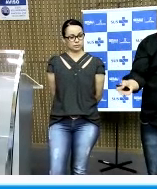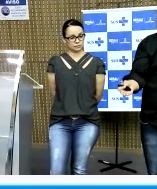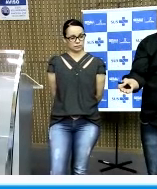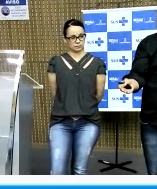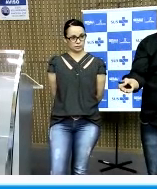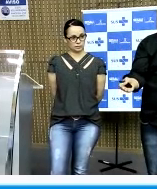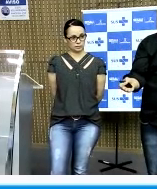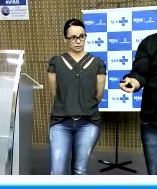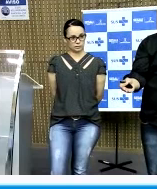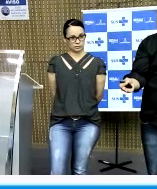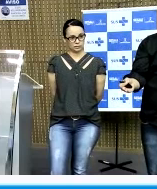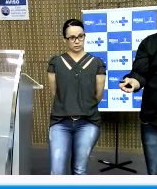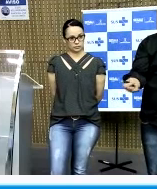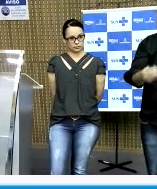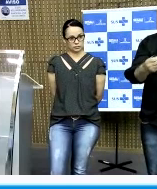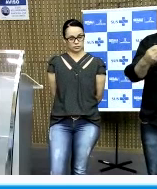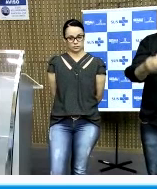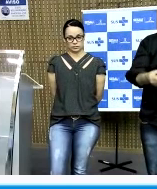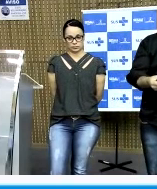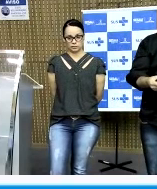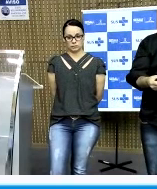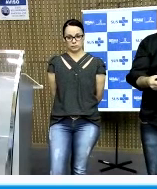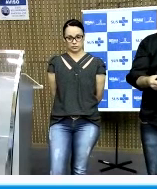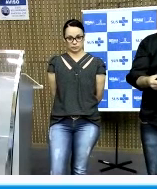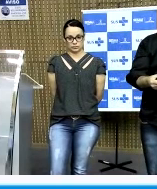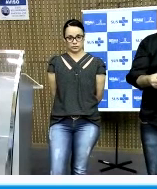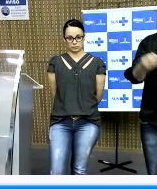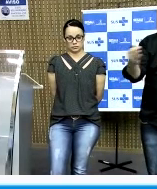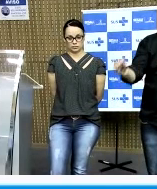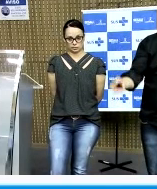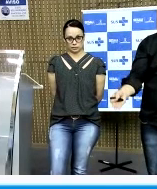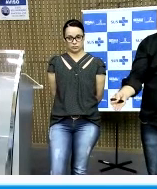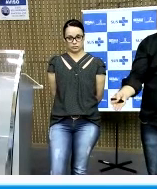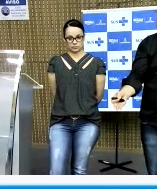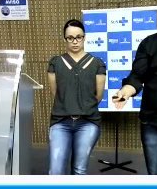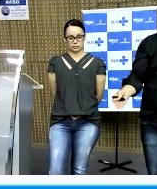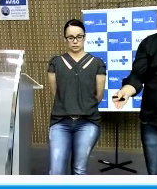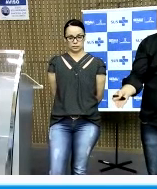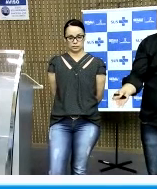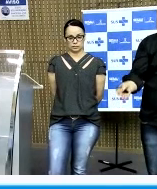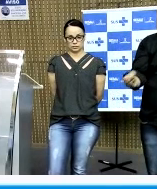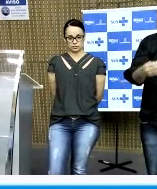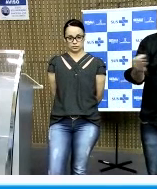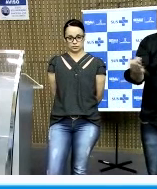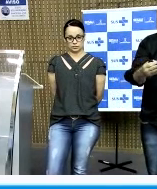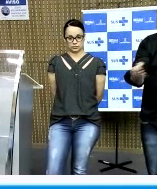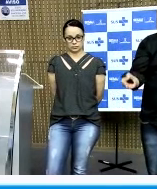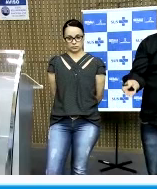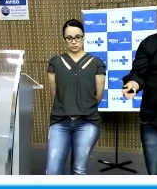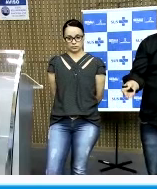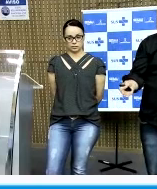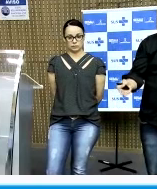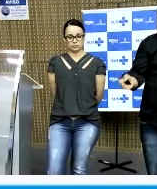imediato o médico é acionado, tá? Nós temos um médico na unidade bastante parceiro em relação ao atendimento das crianças, que esse